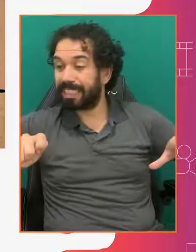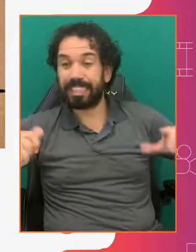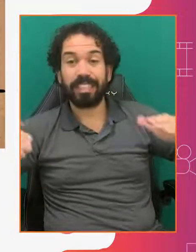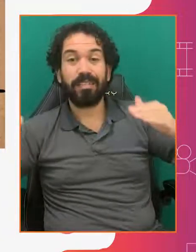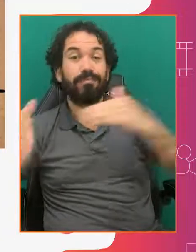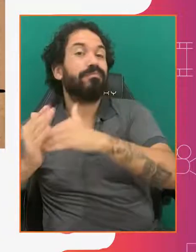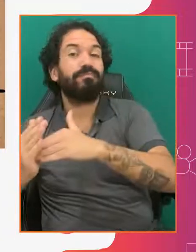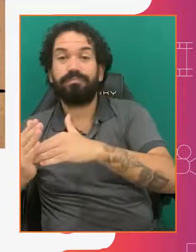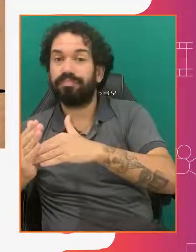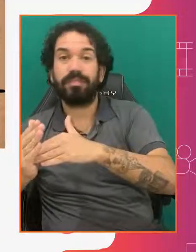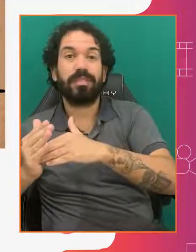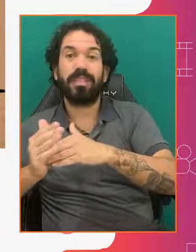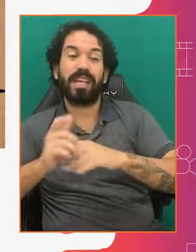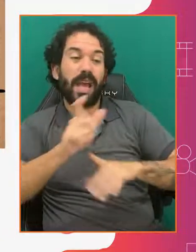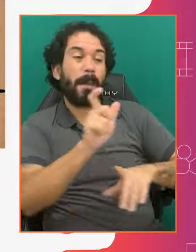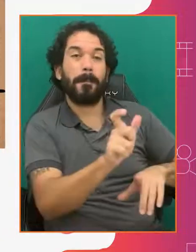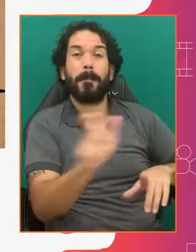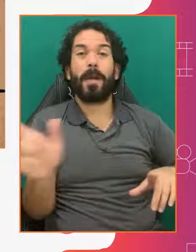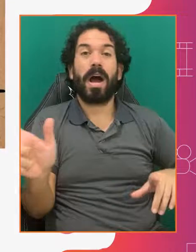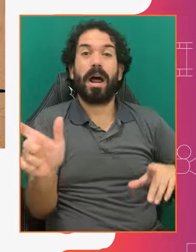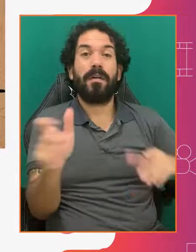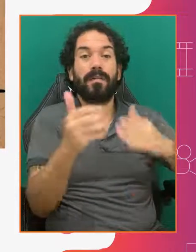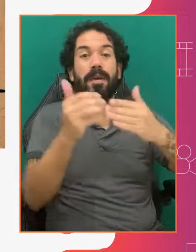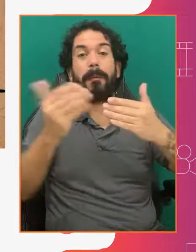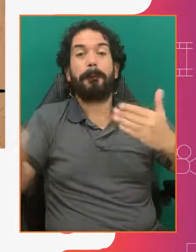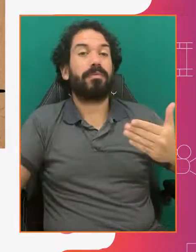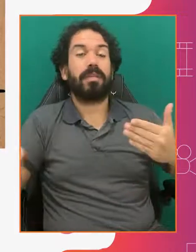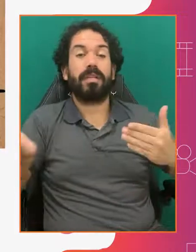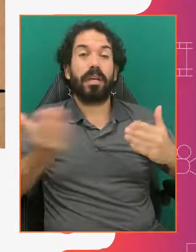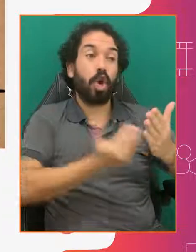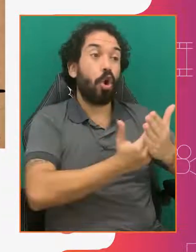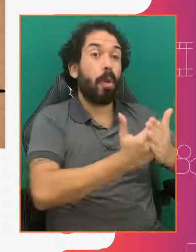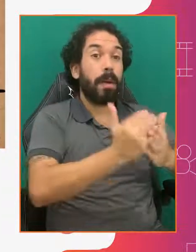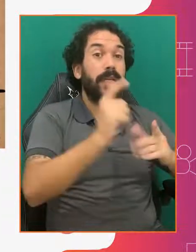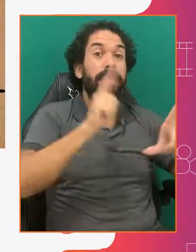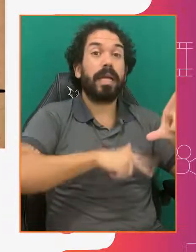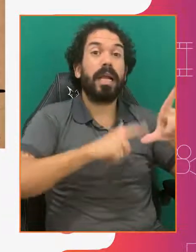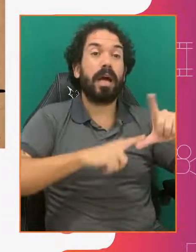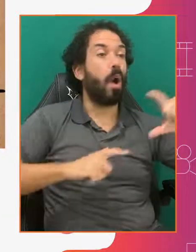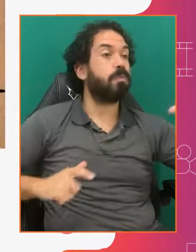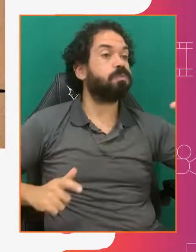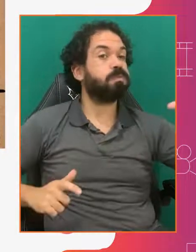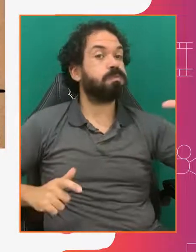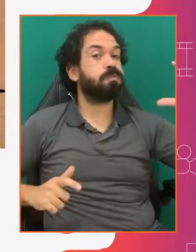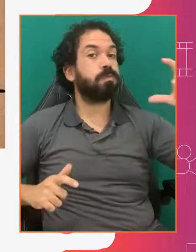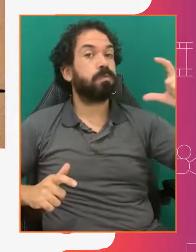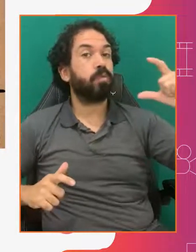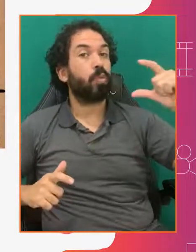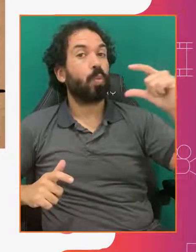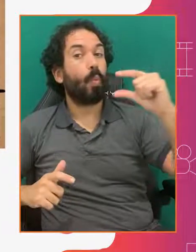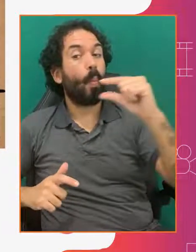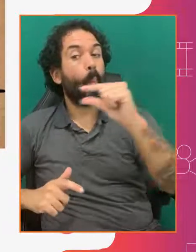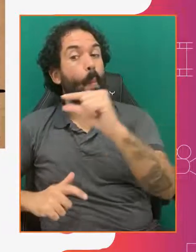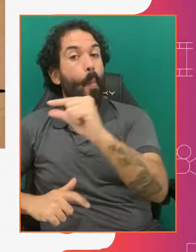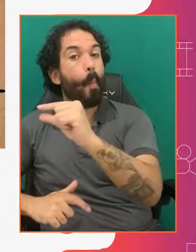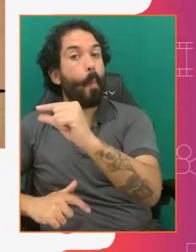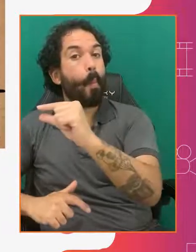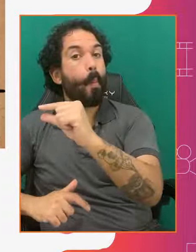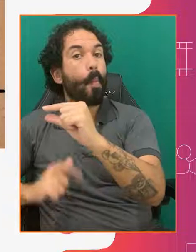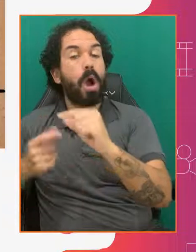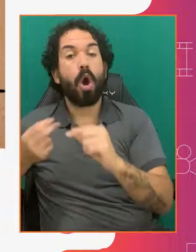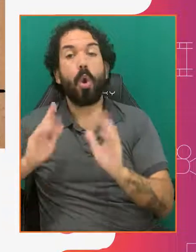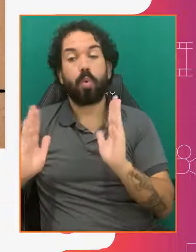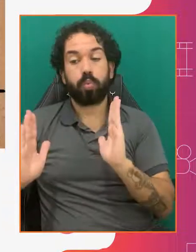não cabia muito bem a palavra no papel. As primeiras letras ficavam muito grandes e a última letra acabava